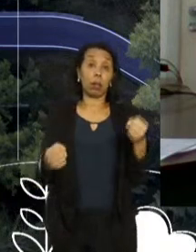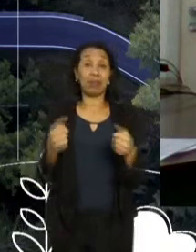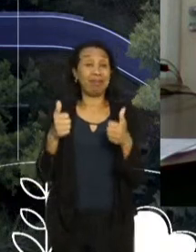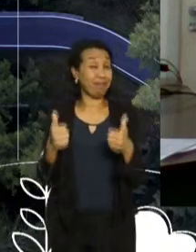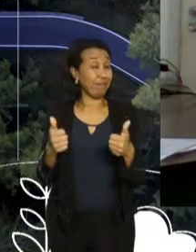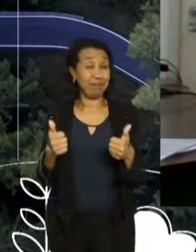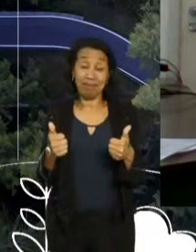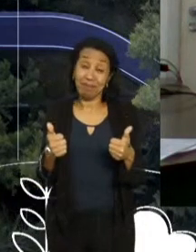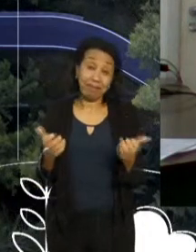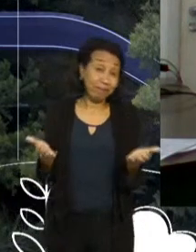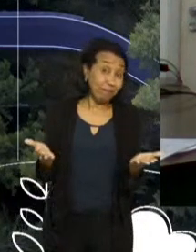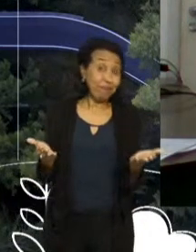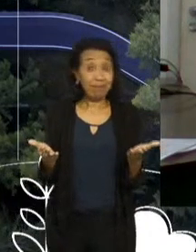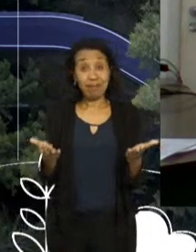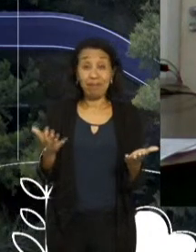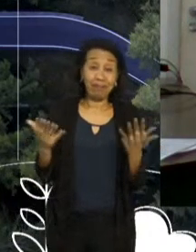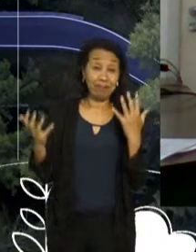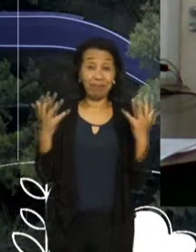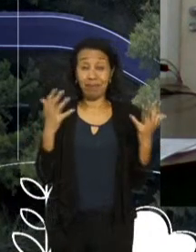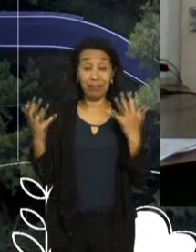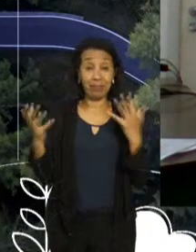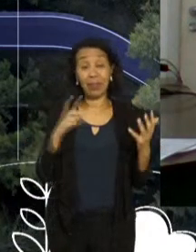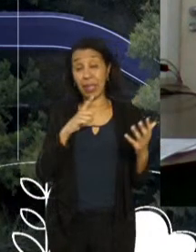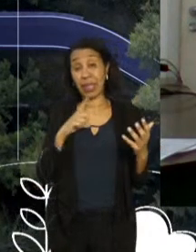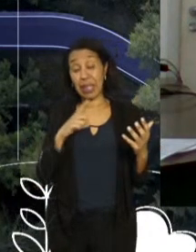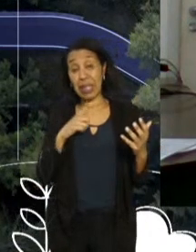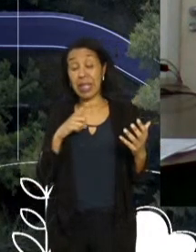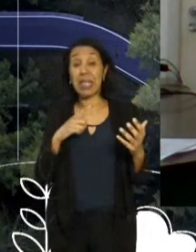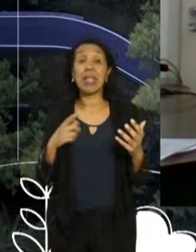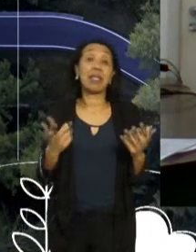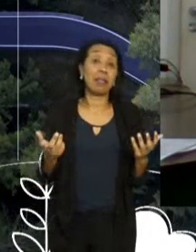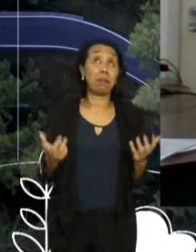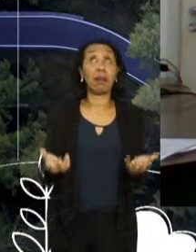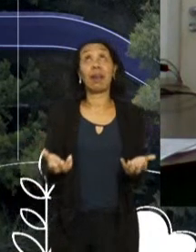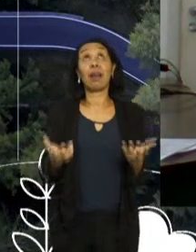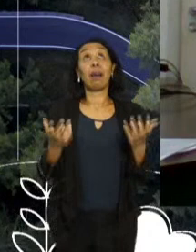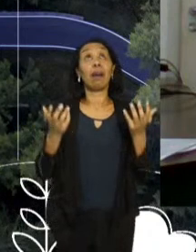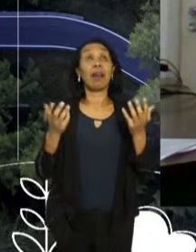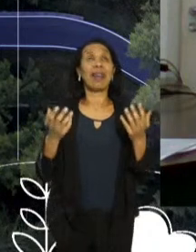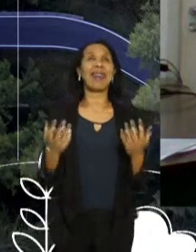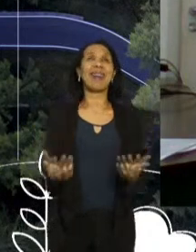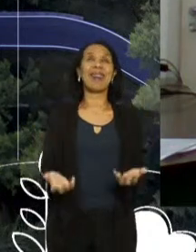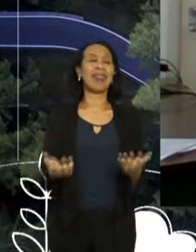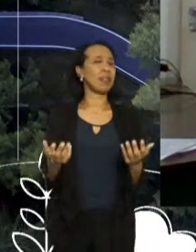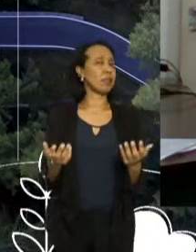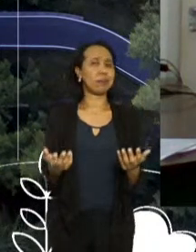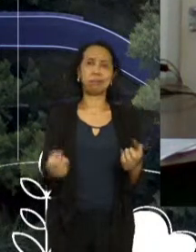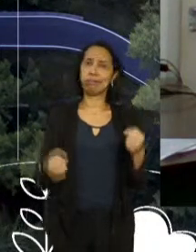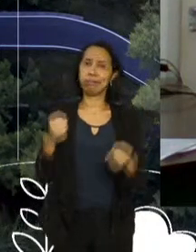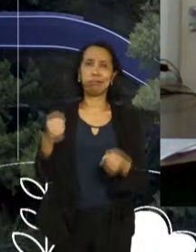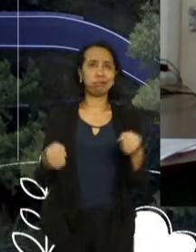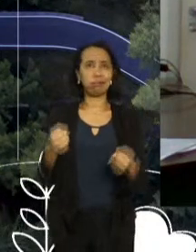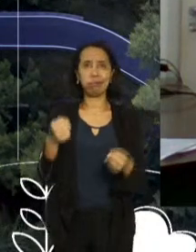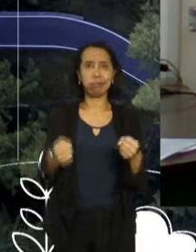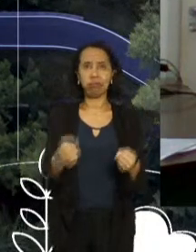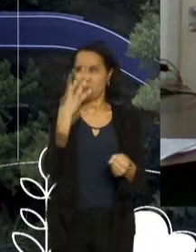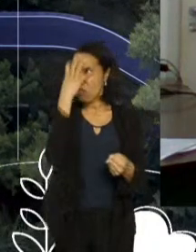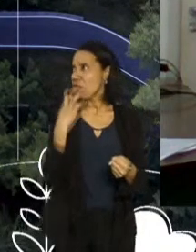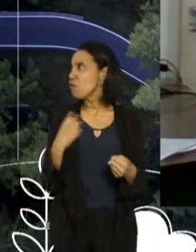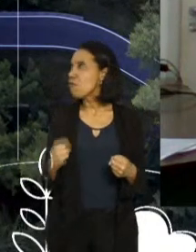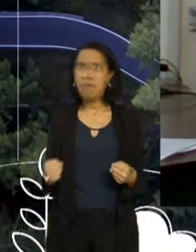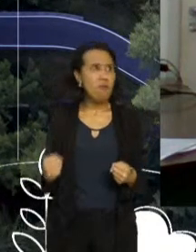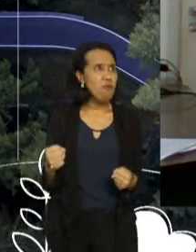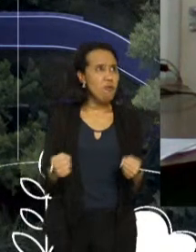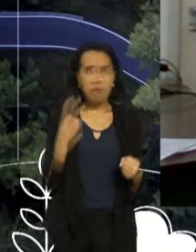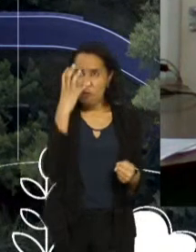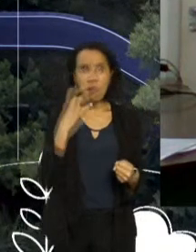uma elevação de. Uma experiência de elevação espiritual, né? Você não relaxa, você vê o comportamento das pessoas. A gente tem